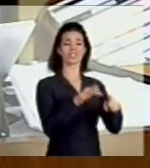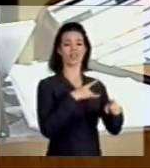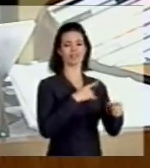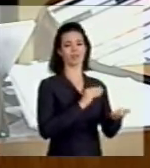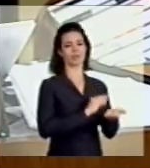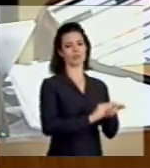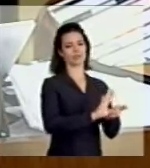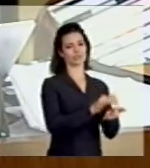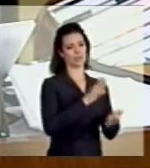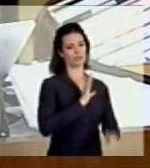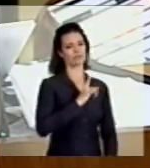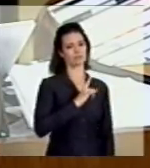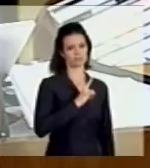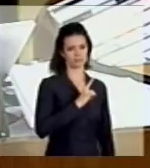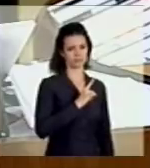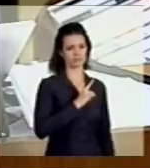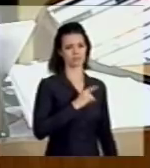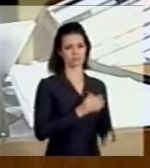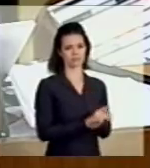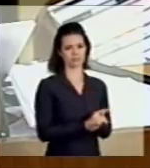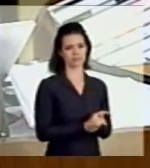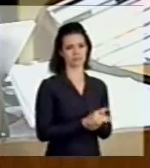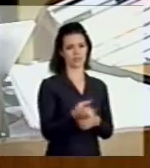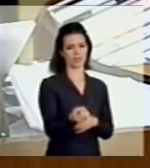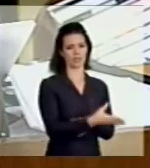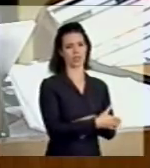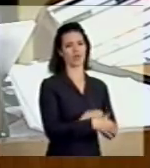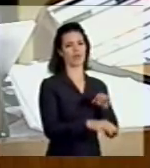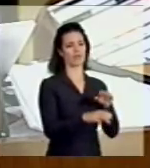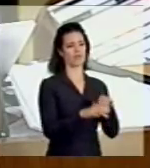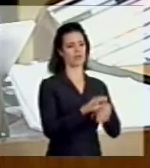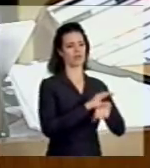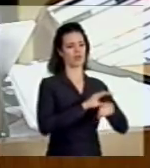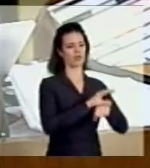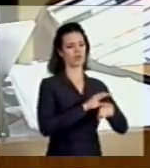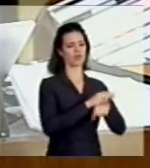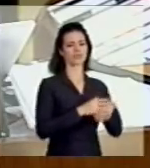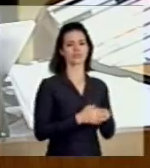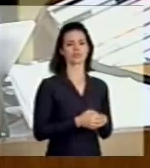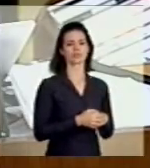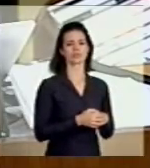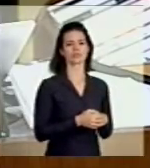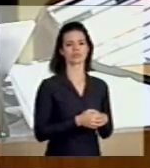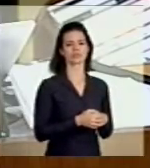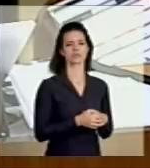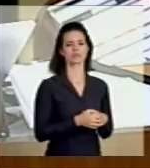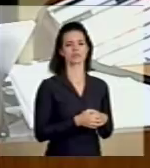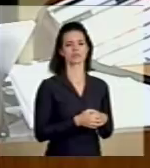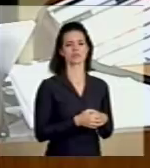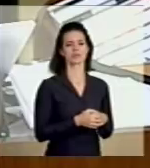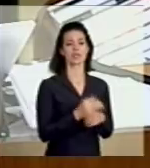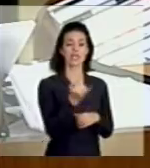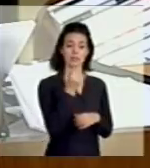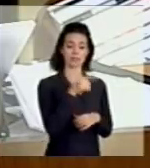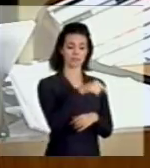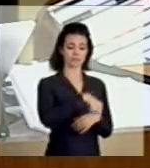relevantes. Inclusive, segundo a nossa nova Constituição, a Constituição Cidadã de 1988, relevantes para agir em